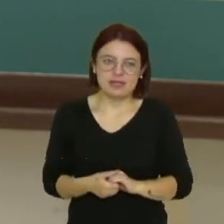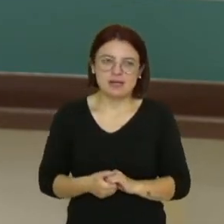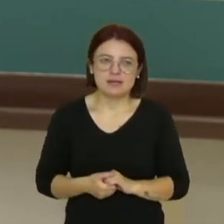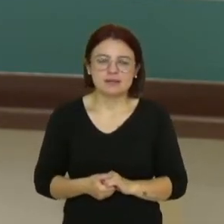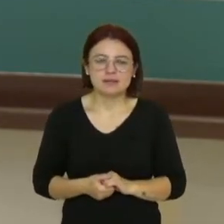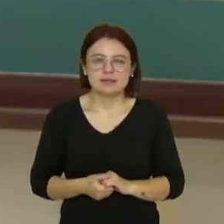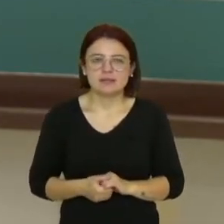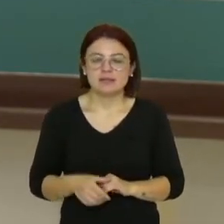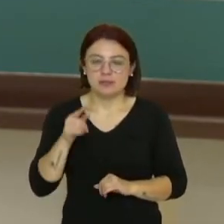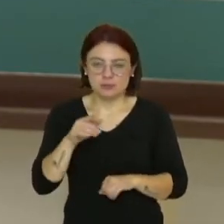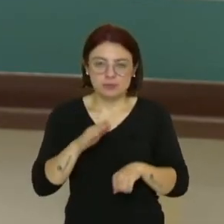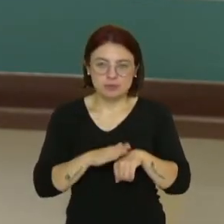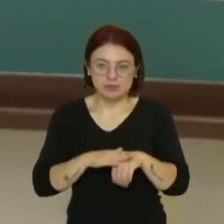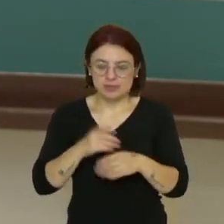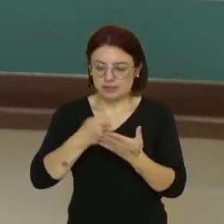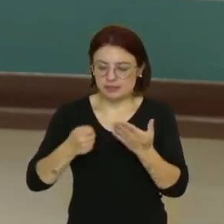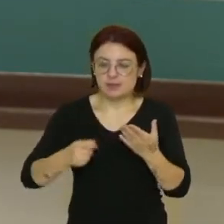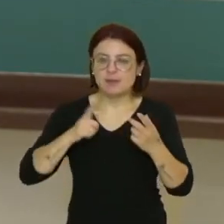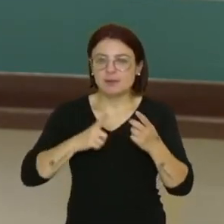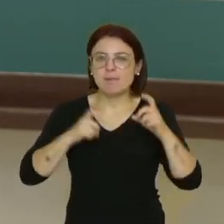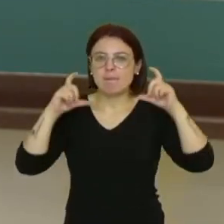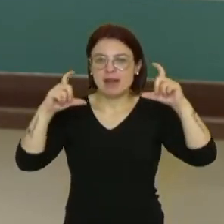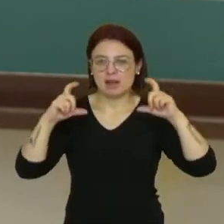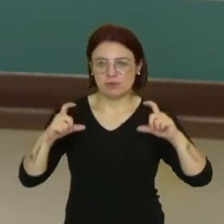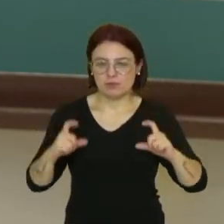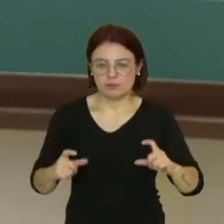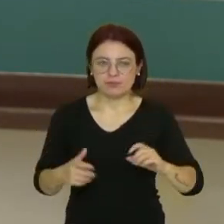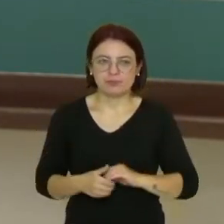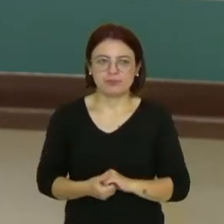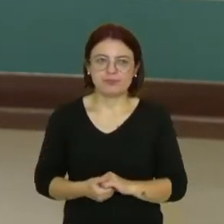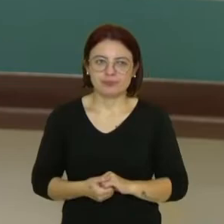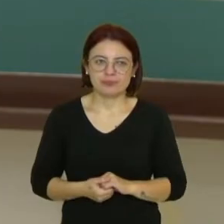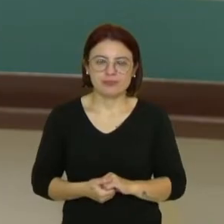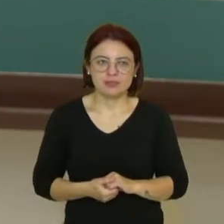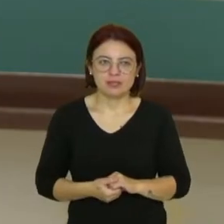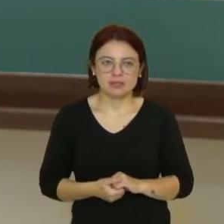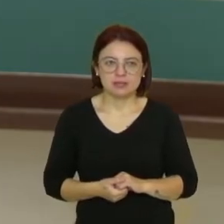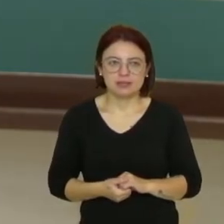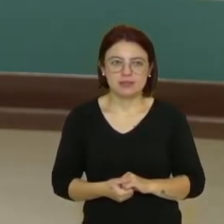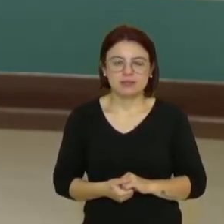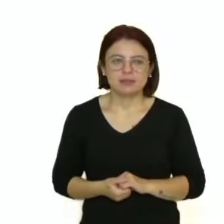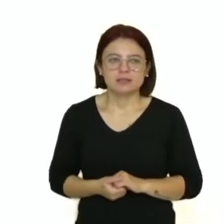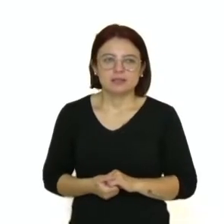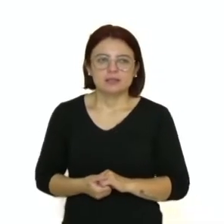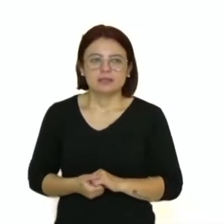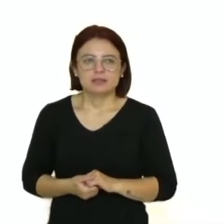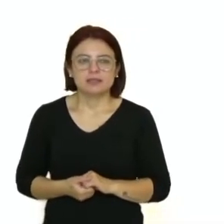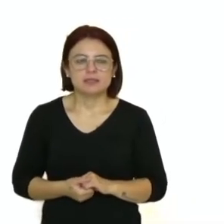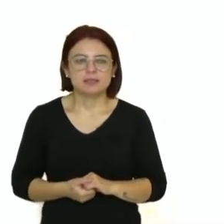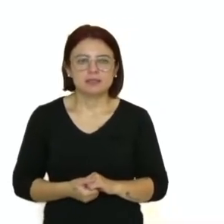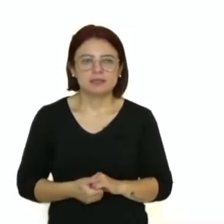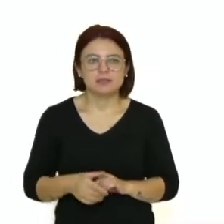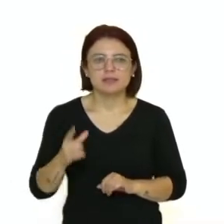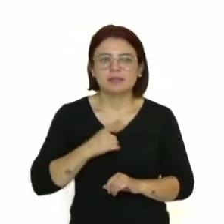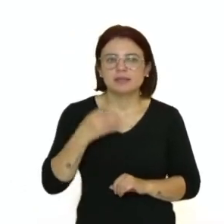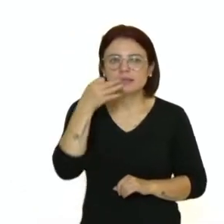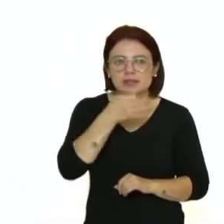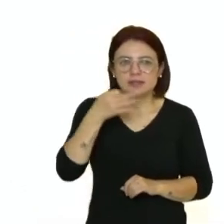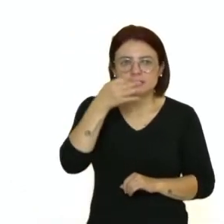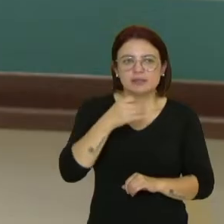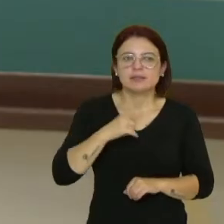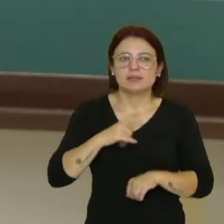a sua crônica, desenvolva em forma de parágrafos. Isso é prosa, beleza? São narrativas